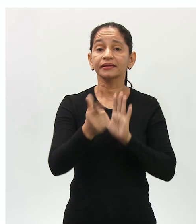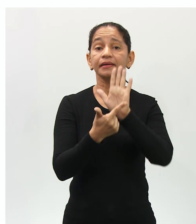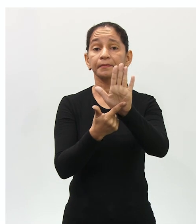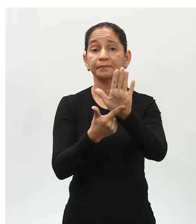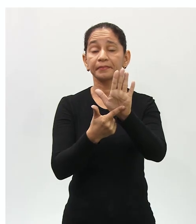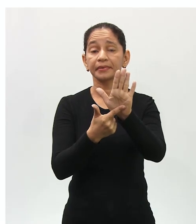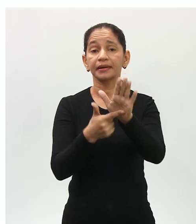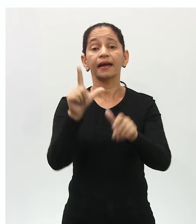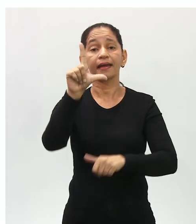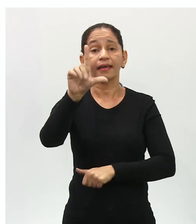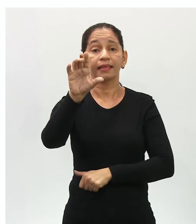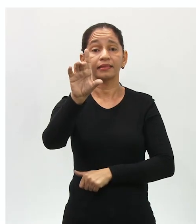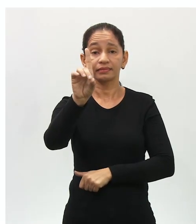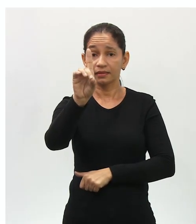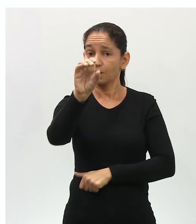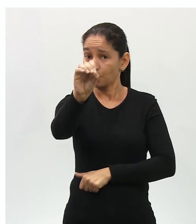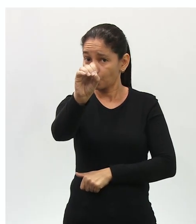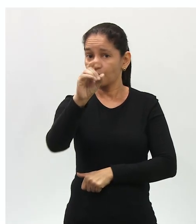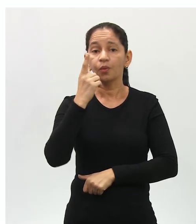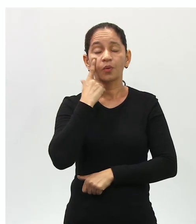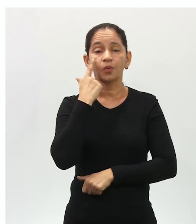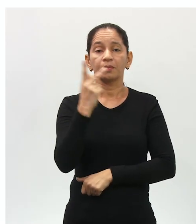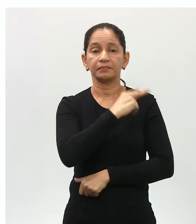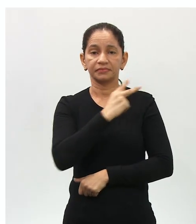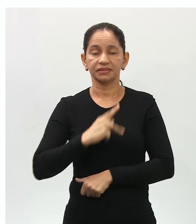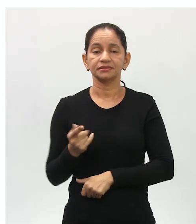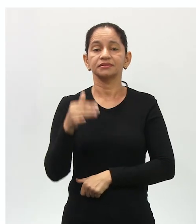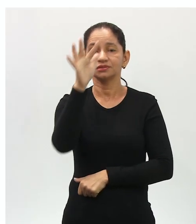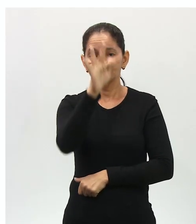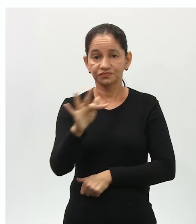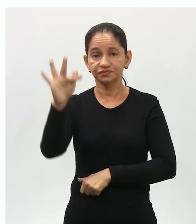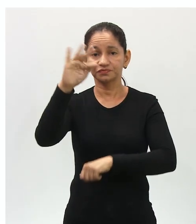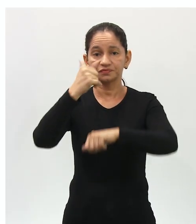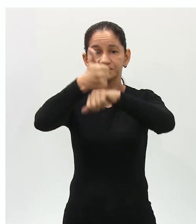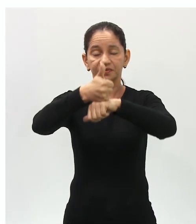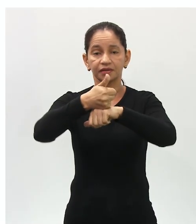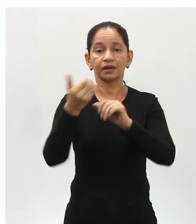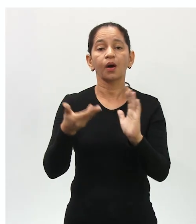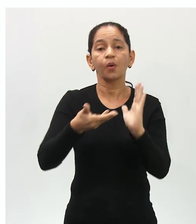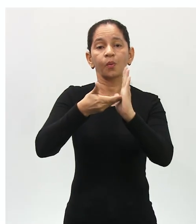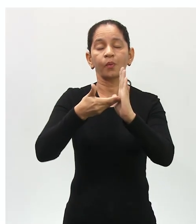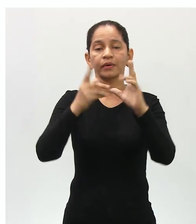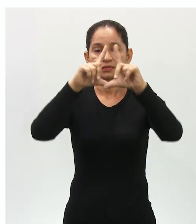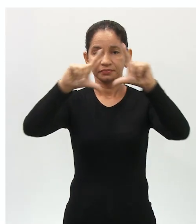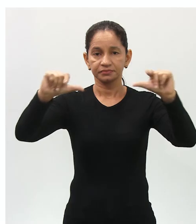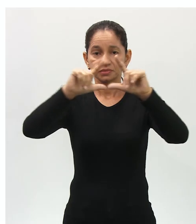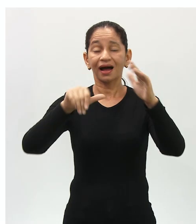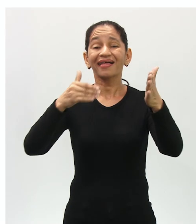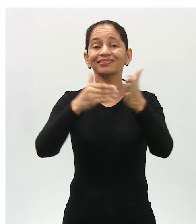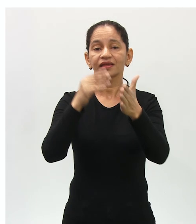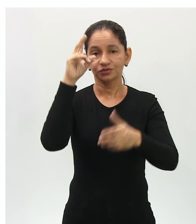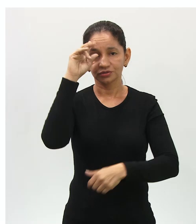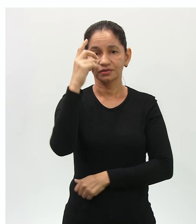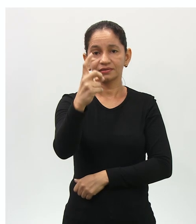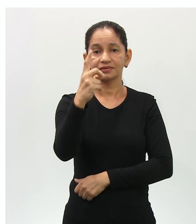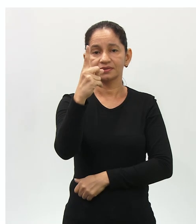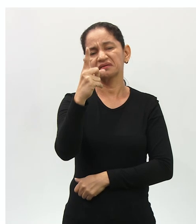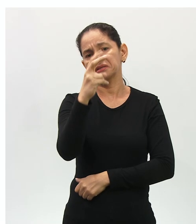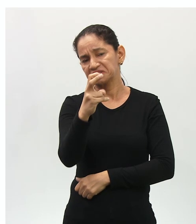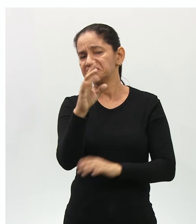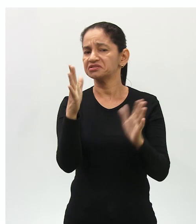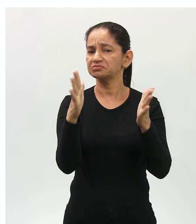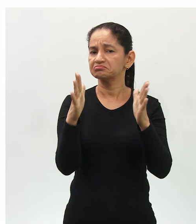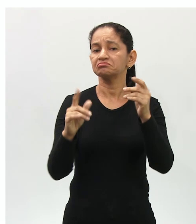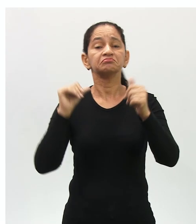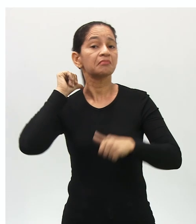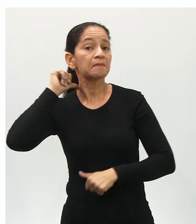tem que apresentar, o presidente, né, no caso da União, ele tem que apresentar ao Congresso Nacional até o dia 15 de abril um projeto de lei